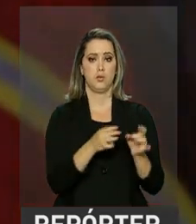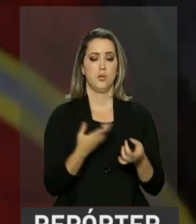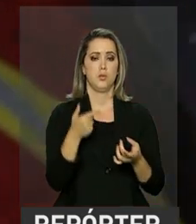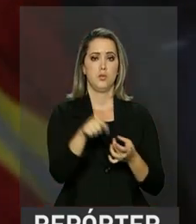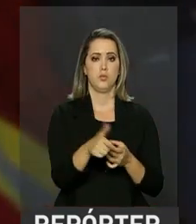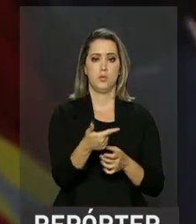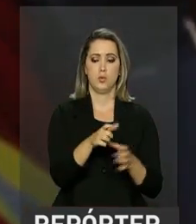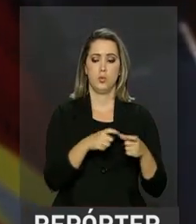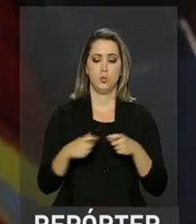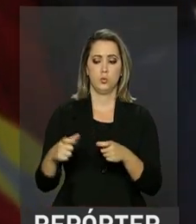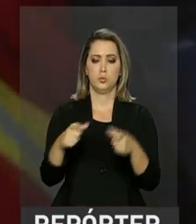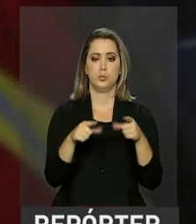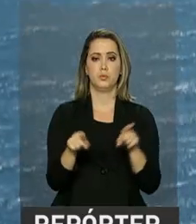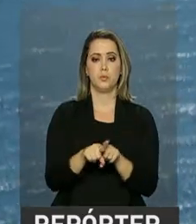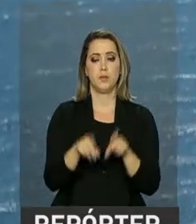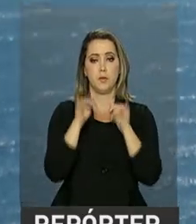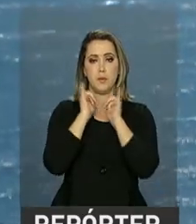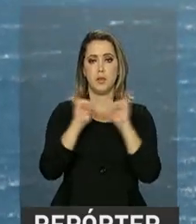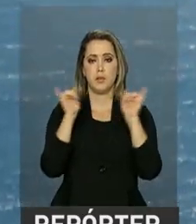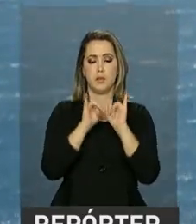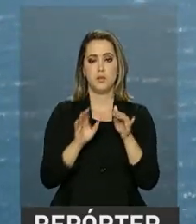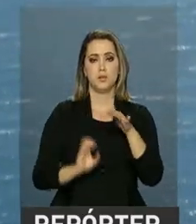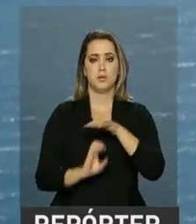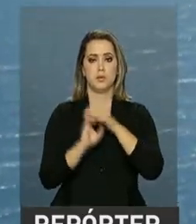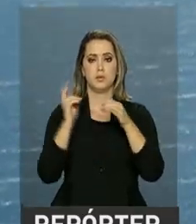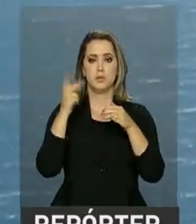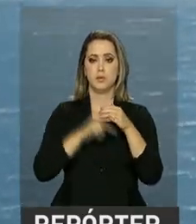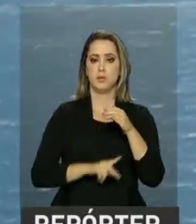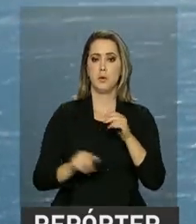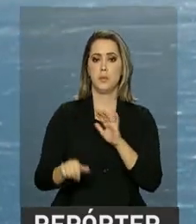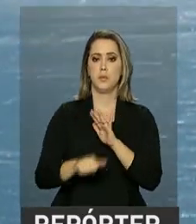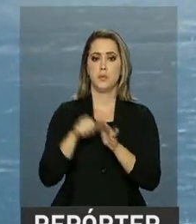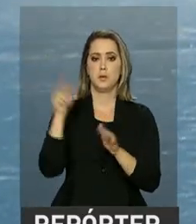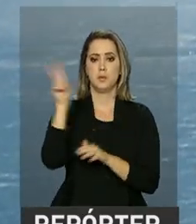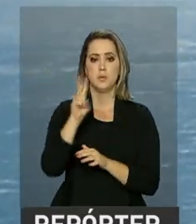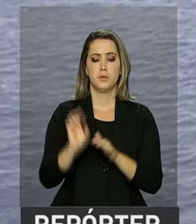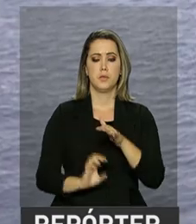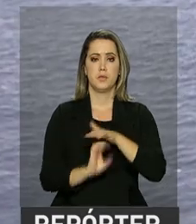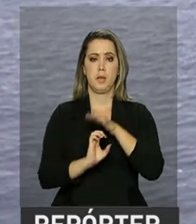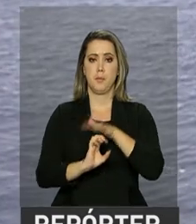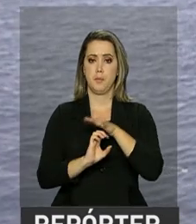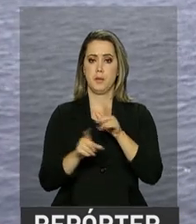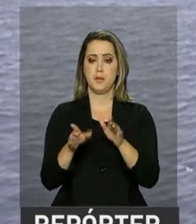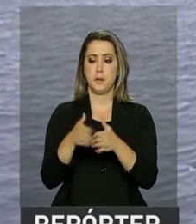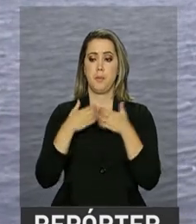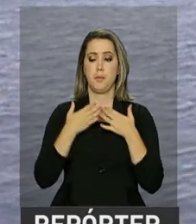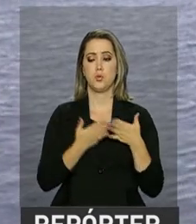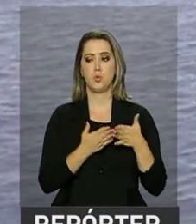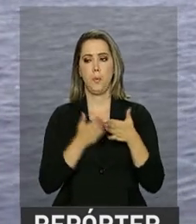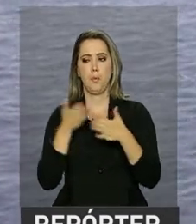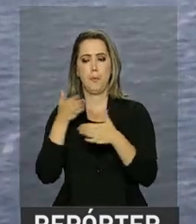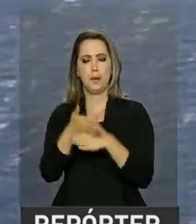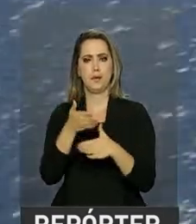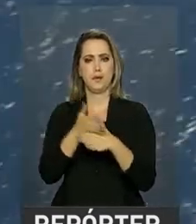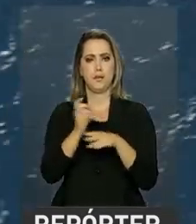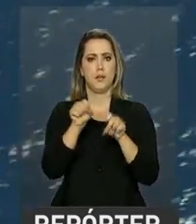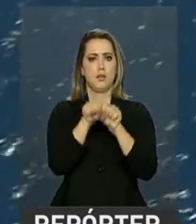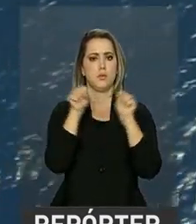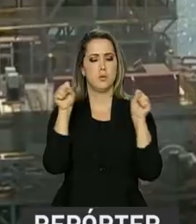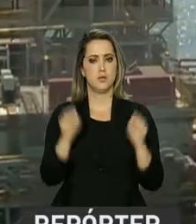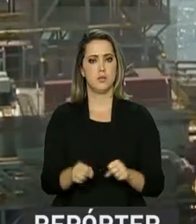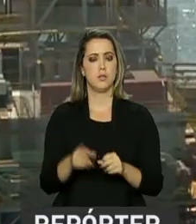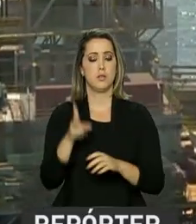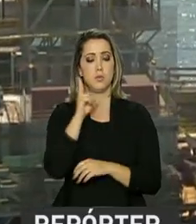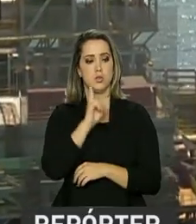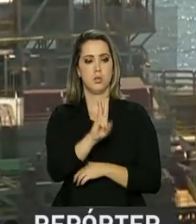de petróleo também foi anunciado que a petrobras se tornou a primeira estatal a fazer um pedido para entrada no sistema de avaliação de